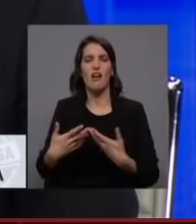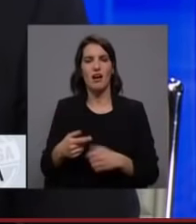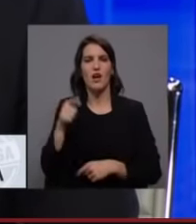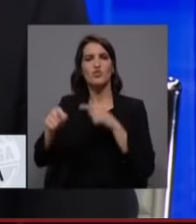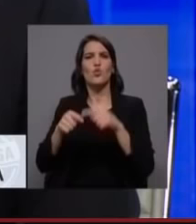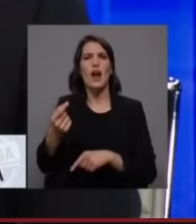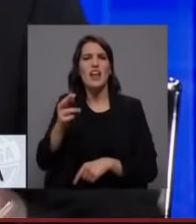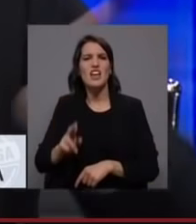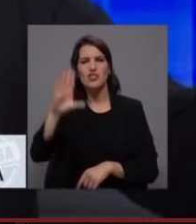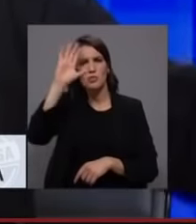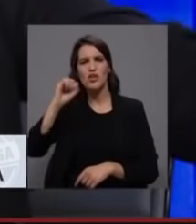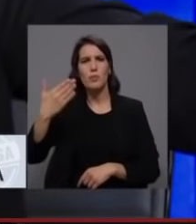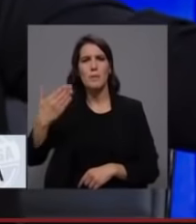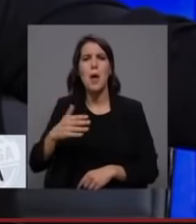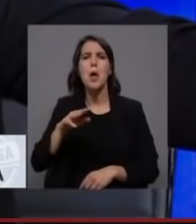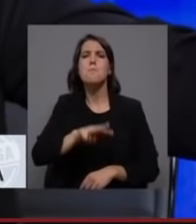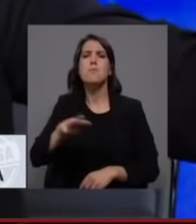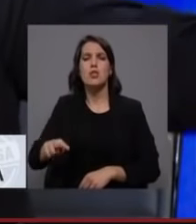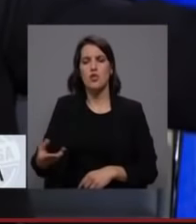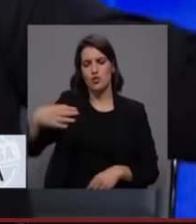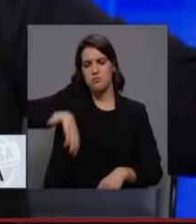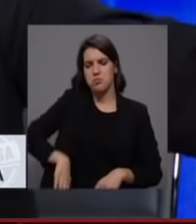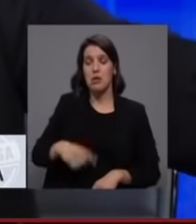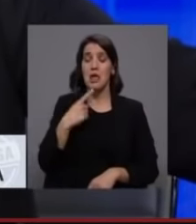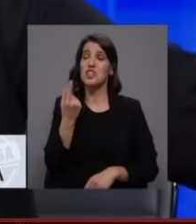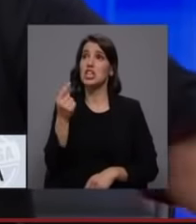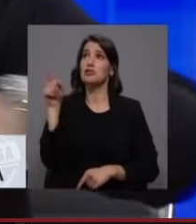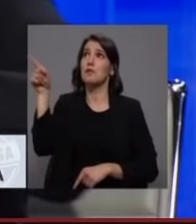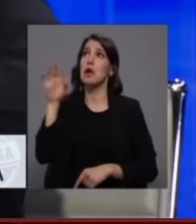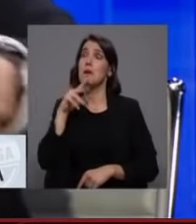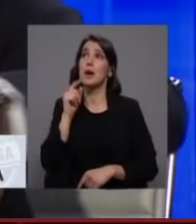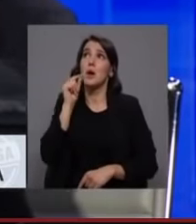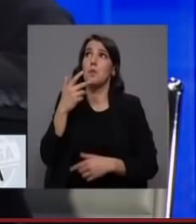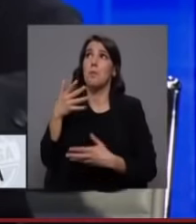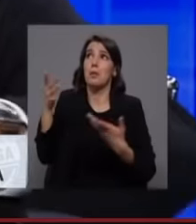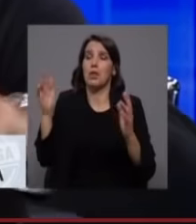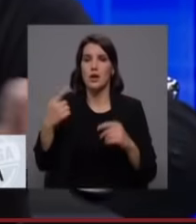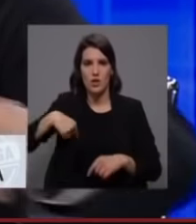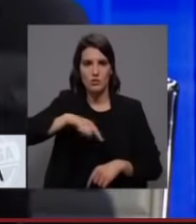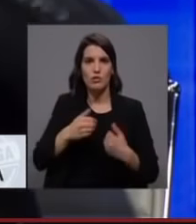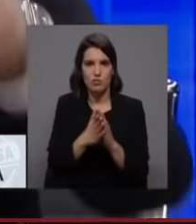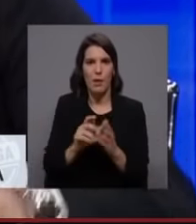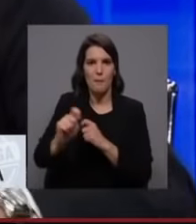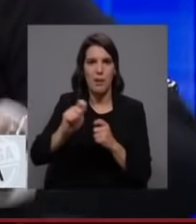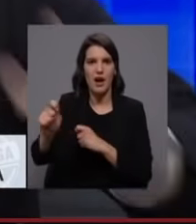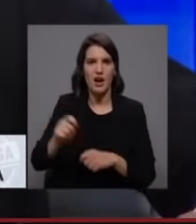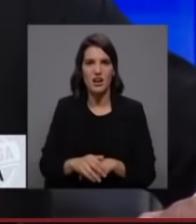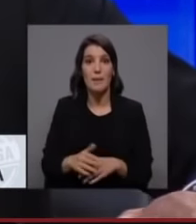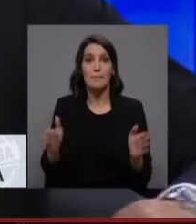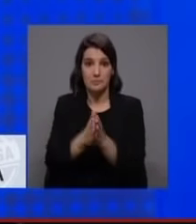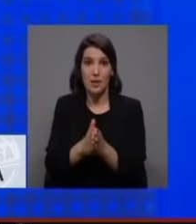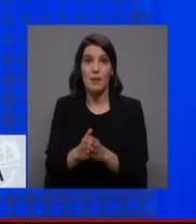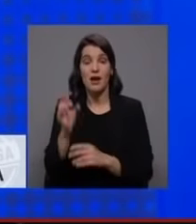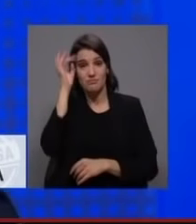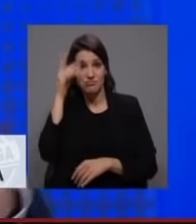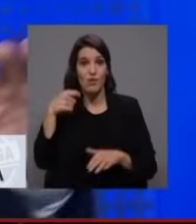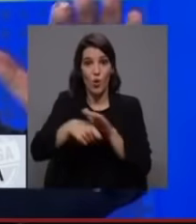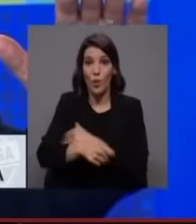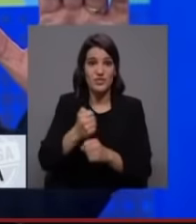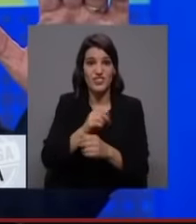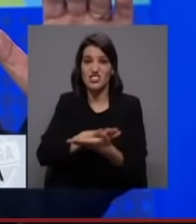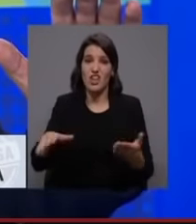primeiramente que nos tirou milhões Ainda disse para mim estava no cofre da mãe ou do pai ou de alguém e nós temos os toda a pagar isto juntarmos aos corruptos eu quero fazer nada